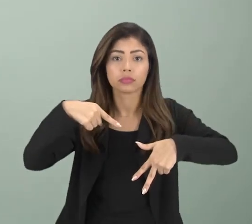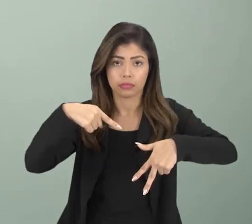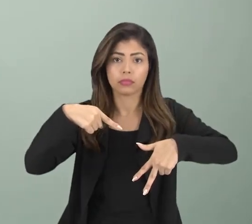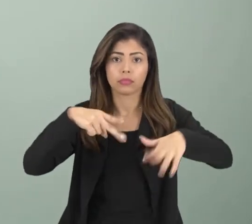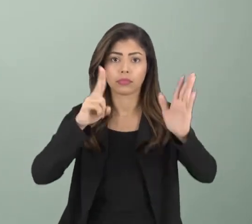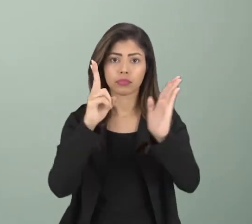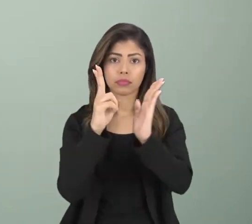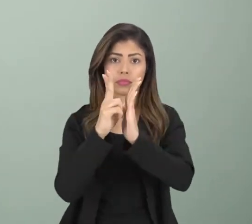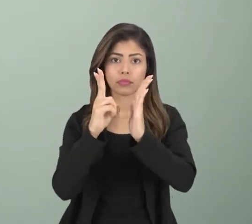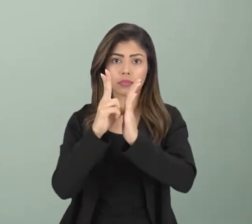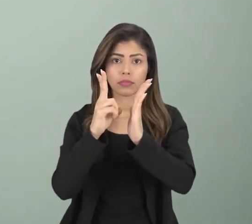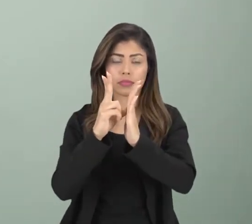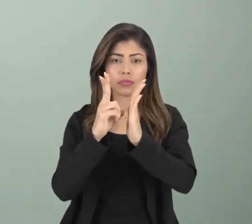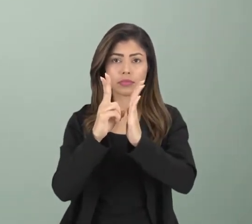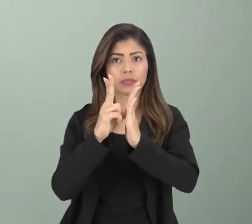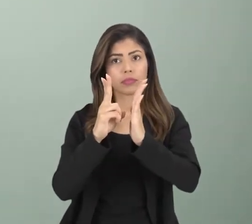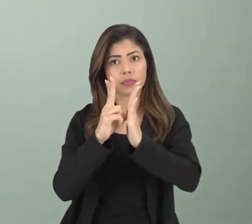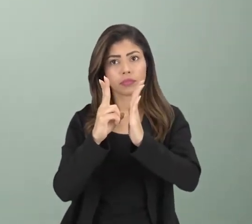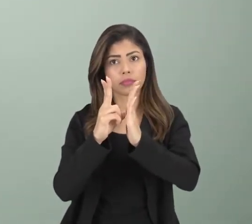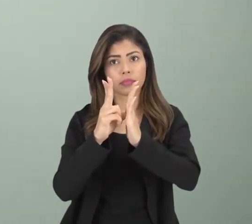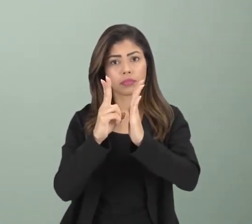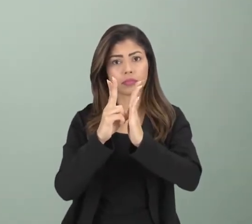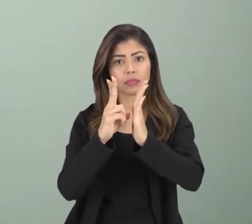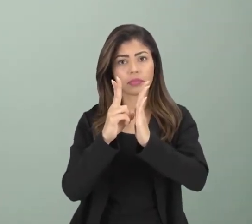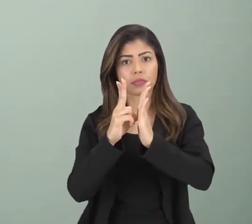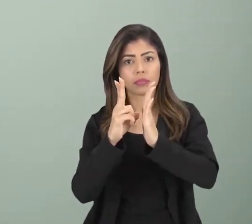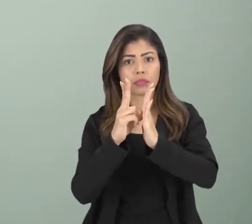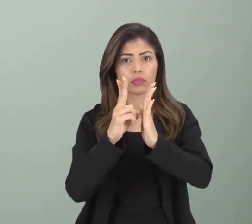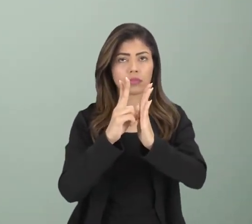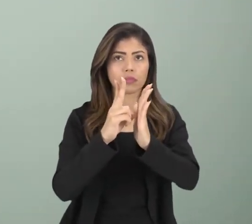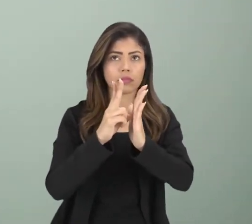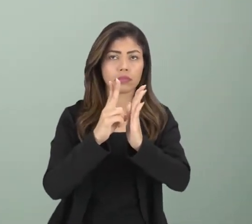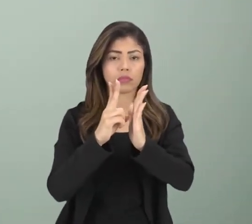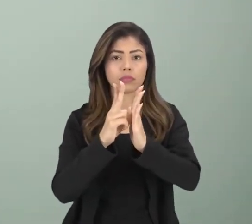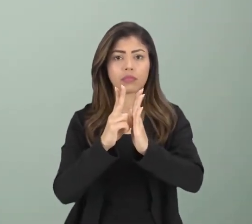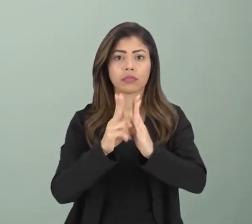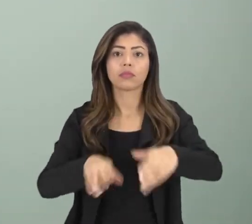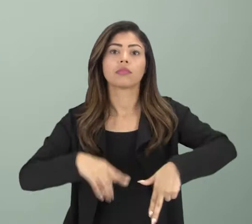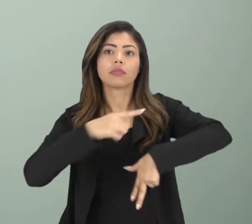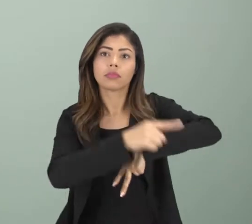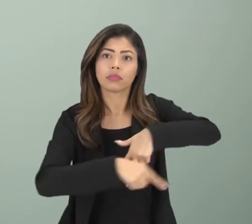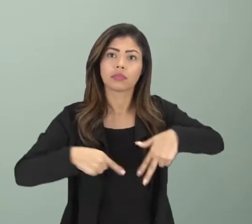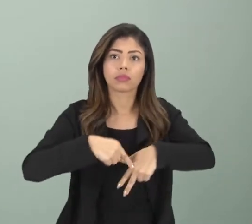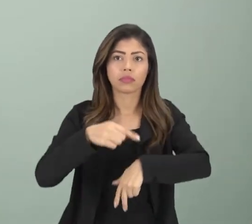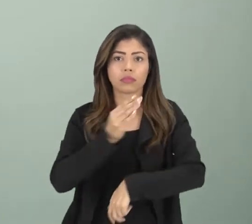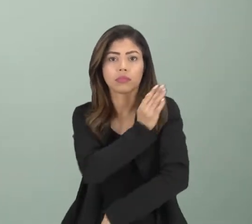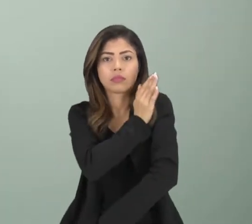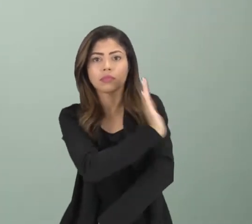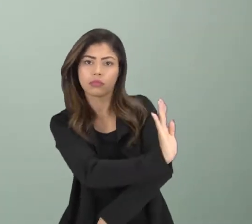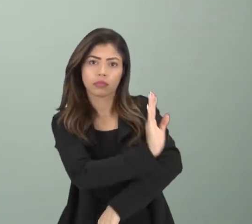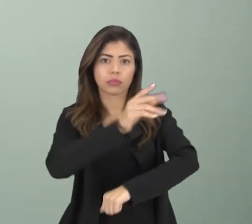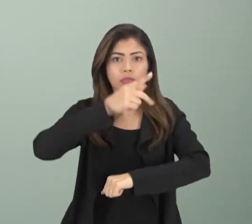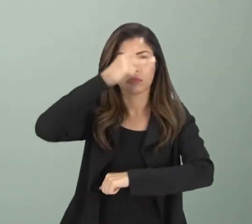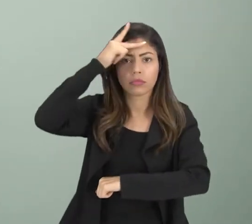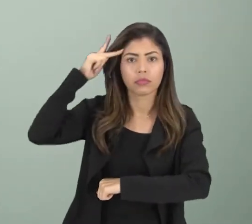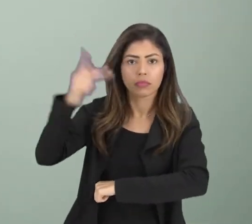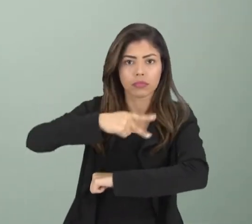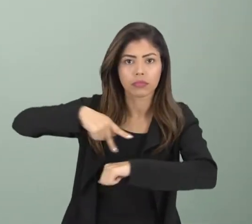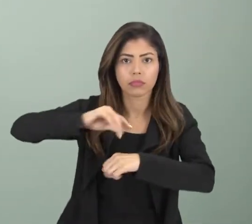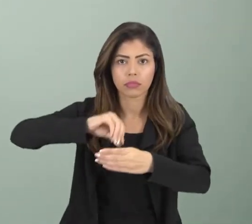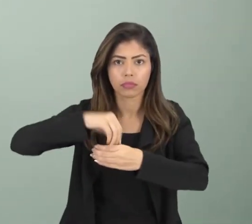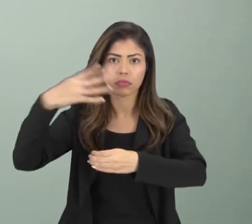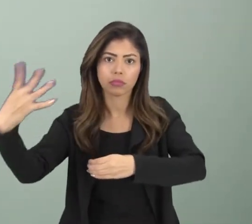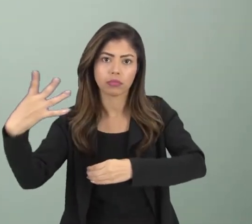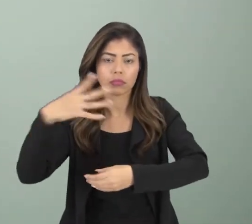a discriminação que está voltada à população indígena e também a discriminação que